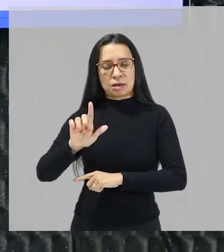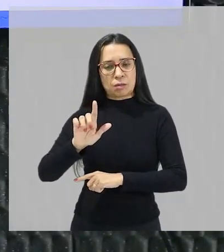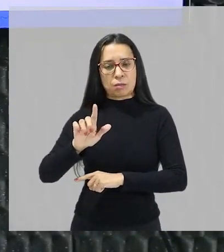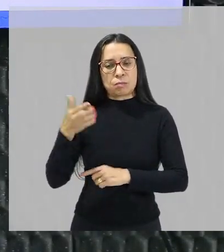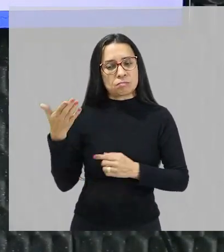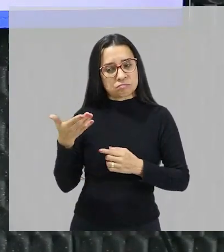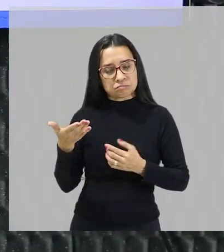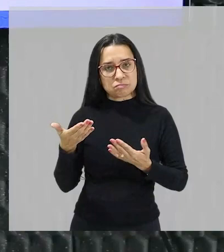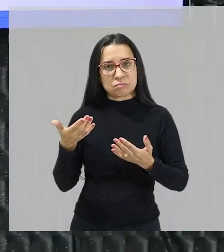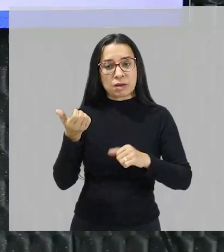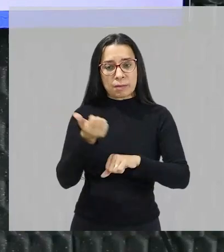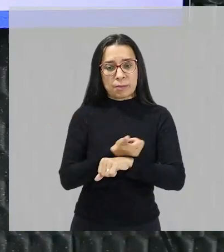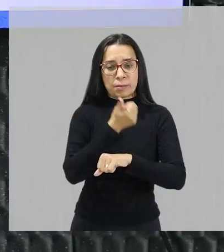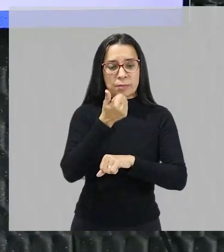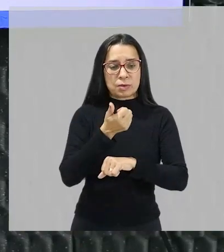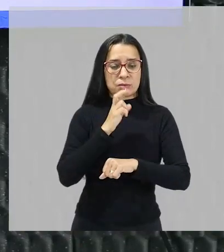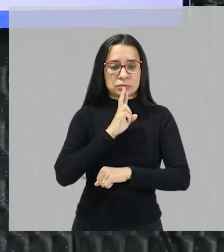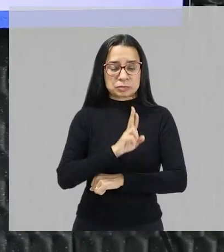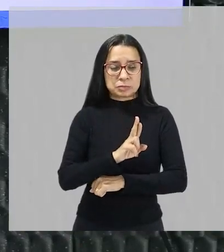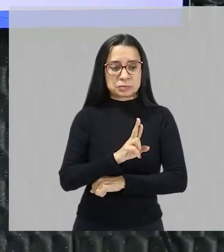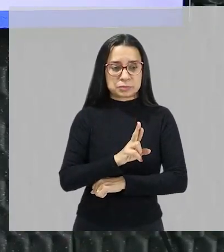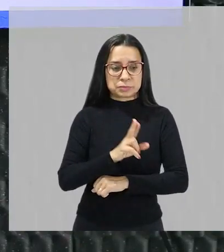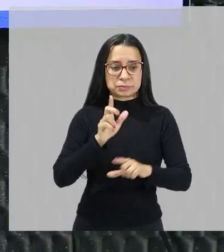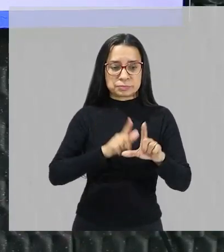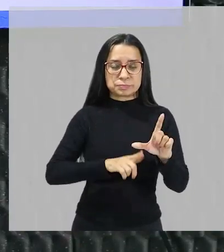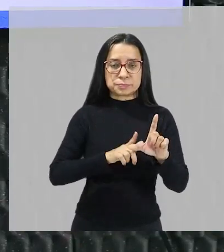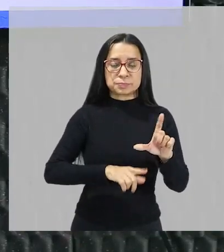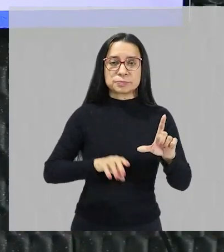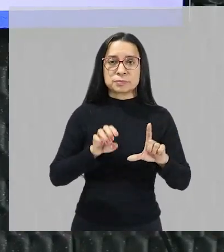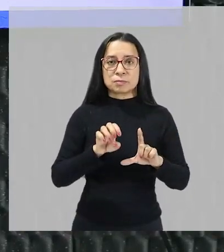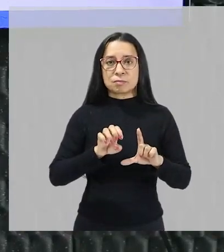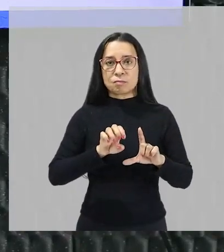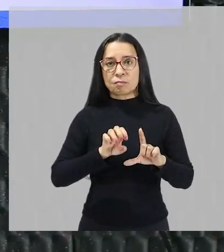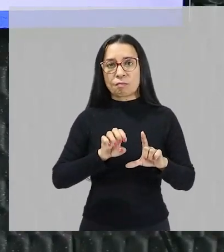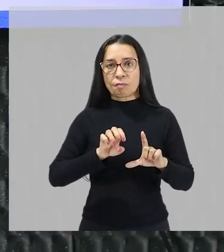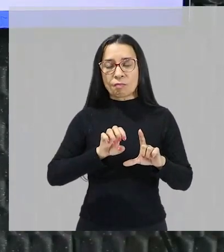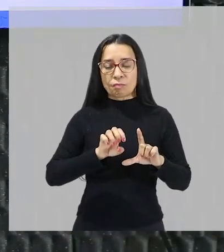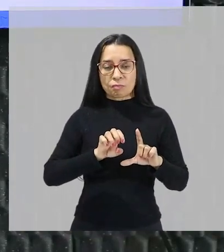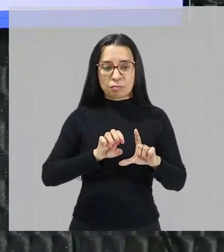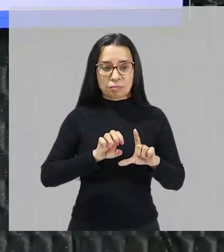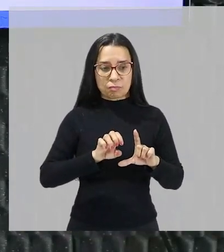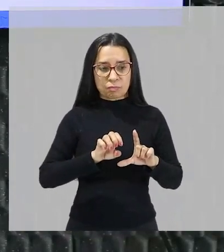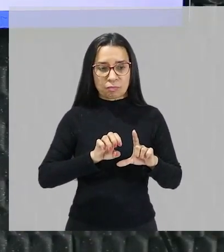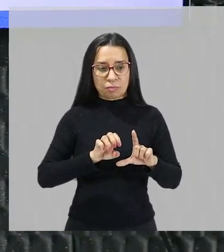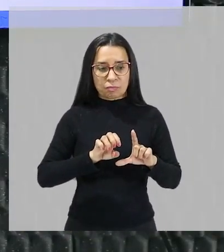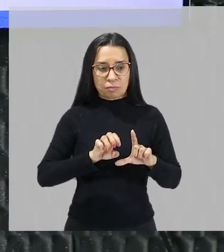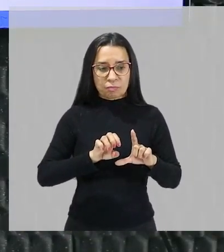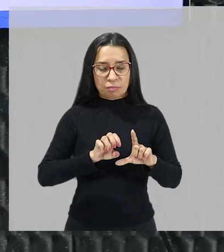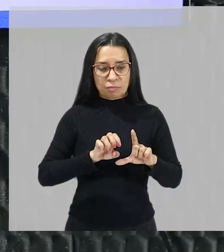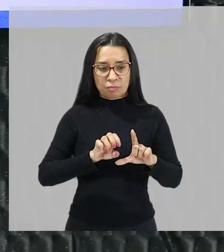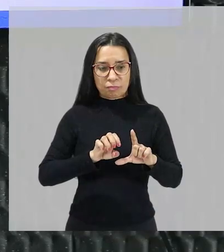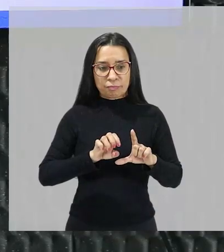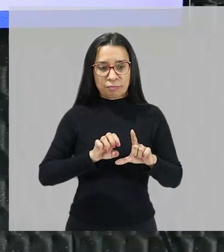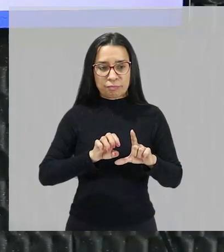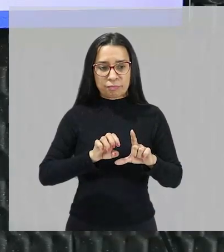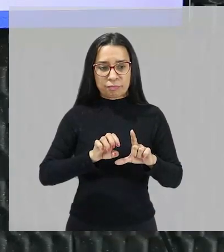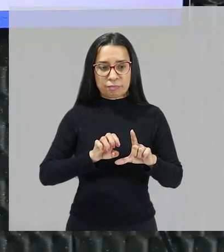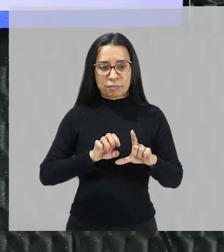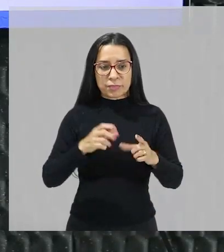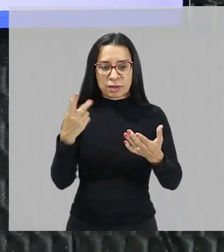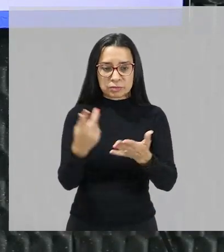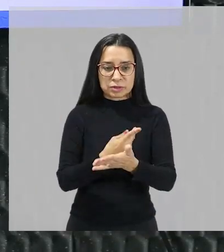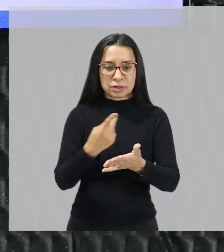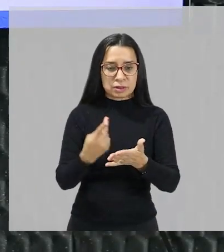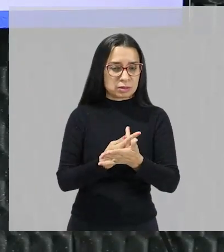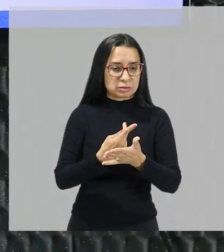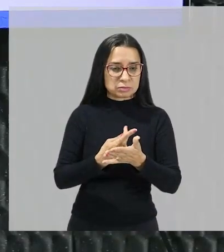nossa melhor opção. Letra E. Reunir os elementos universais da cultura brasileira. Falso. Porque a gente não falou de cultura brasileira,